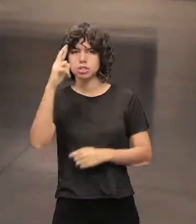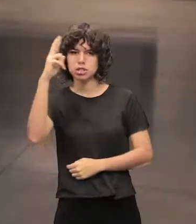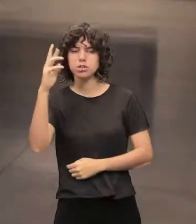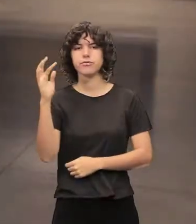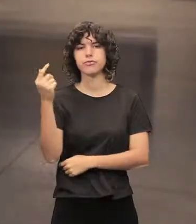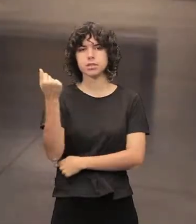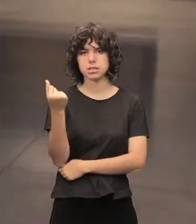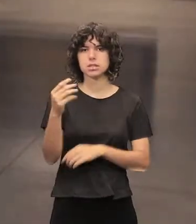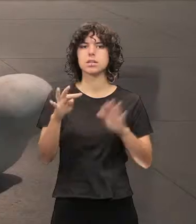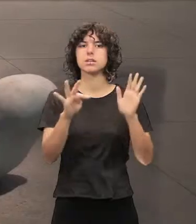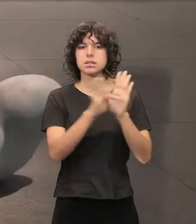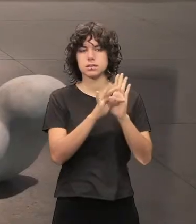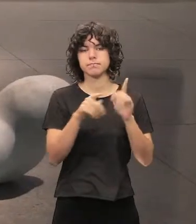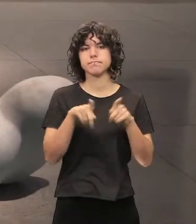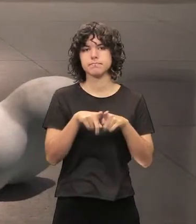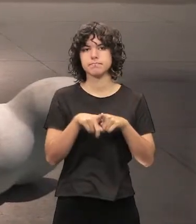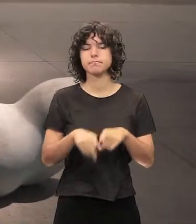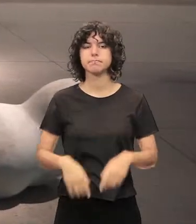técnica.